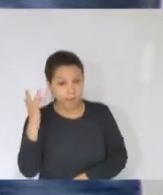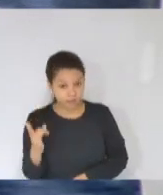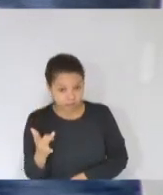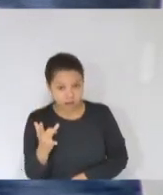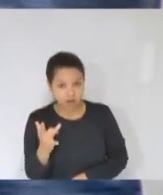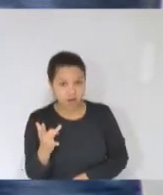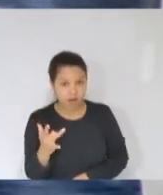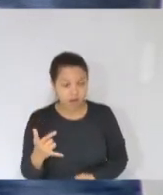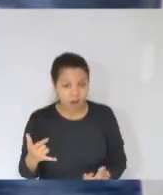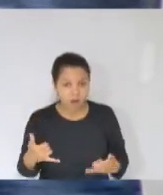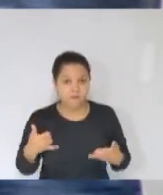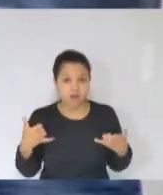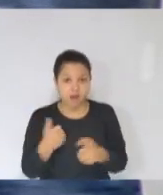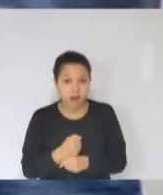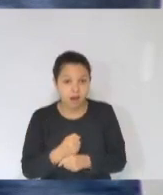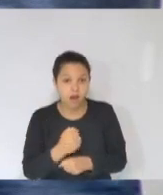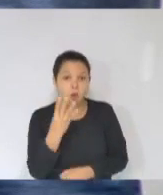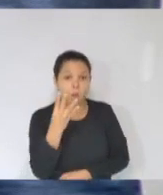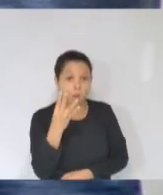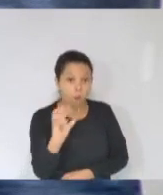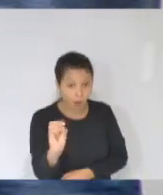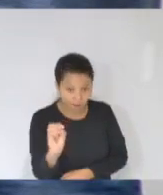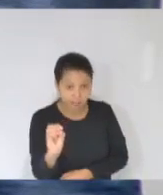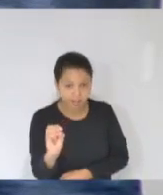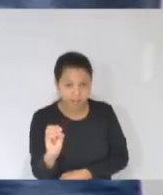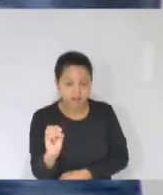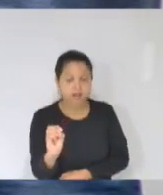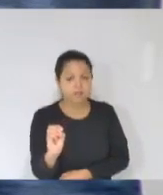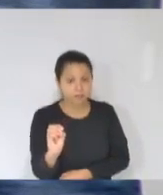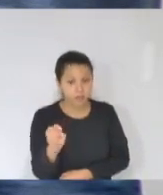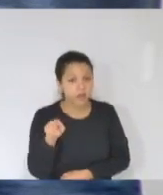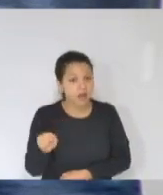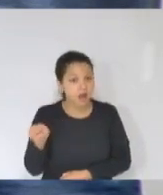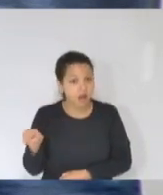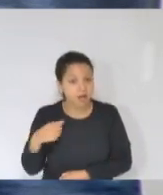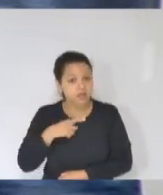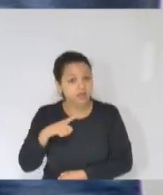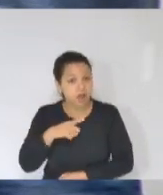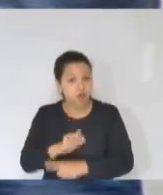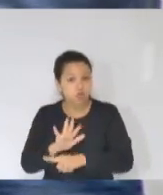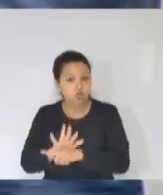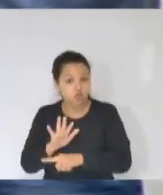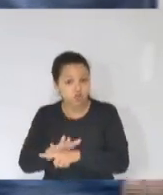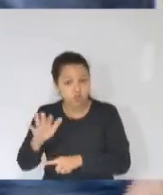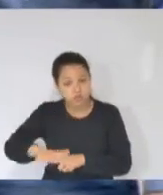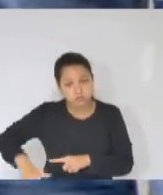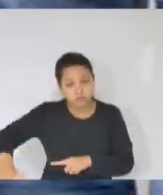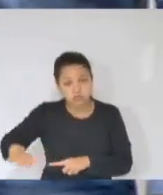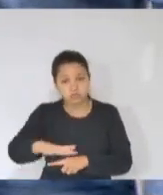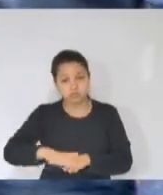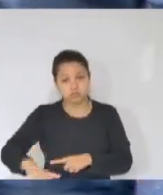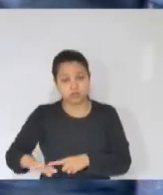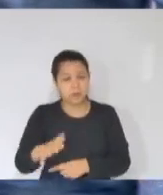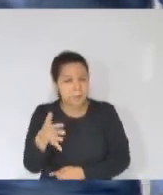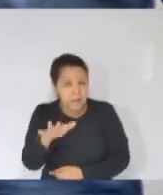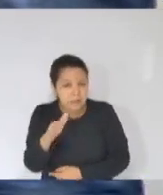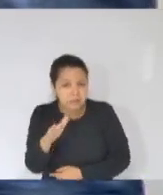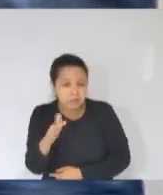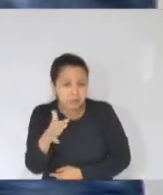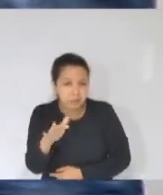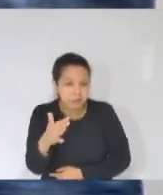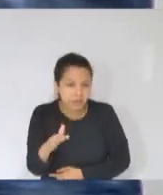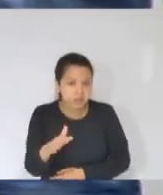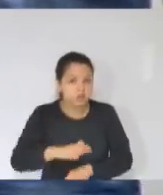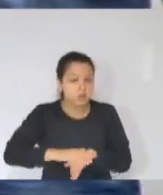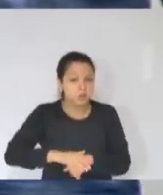anos, Milton sabe disso, Géres, está atuando na região. Desce aproximadamente mais